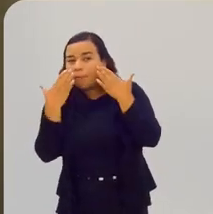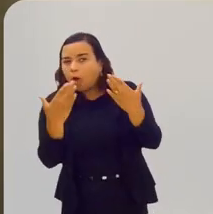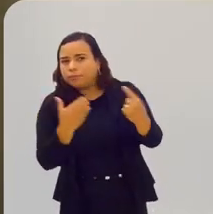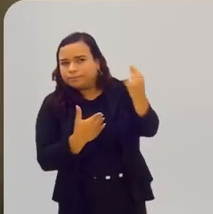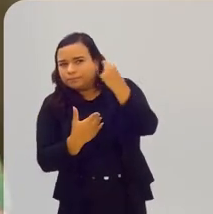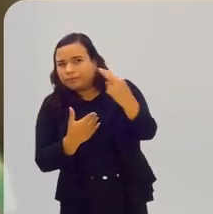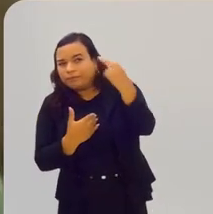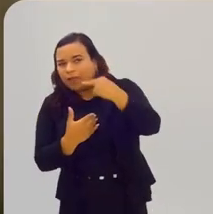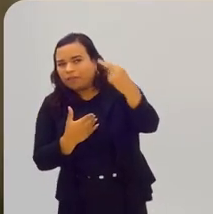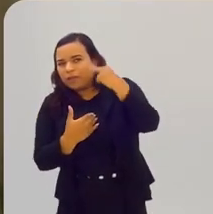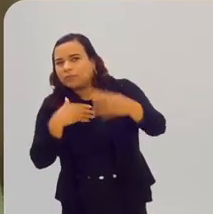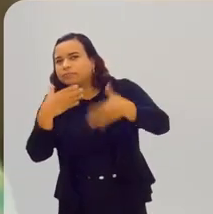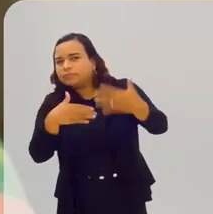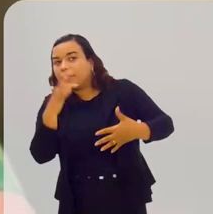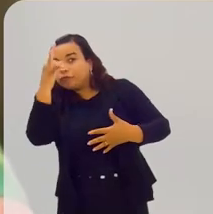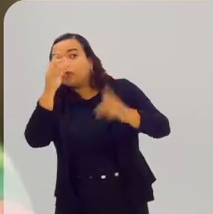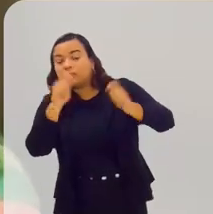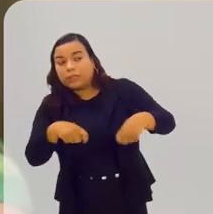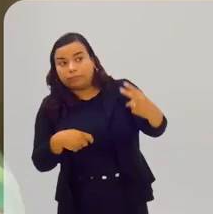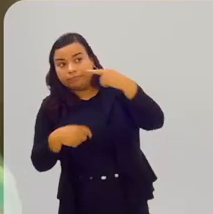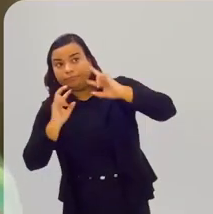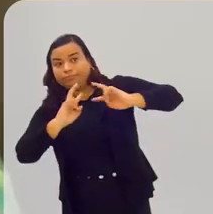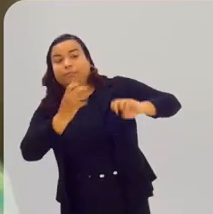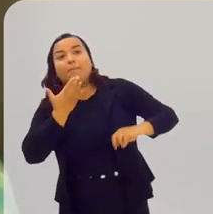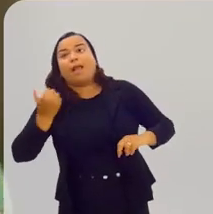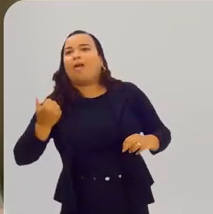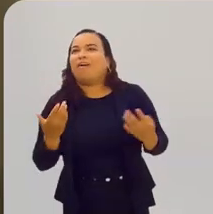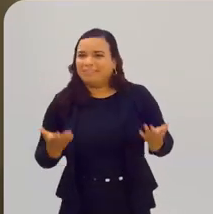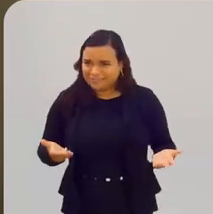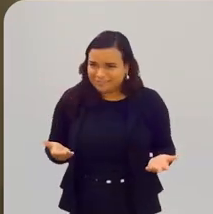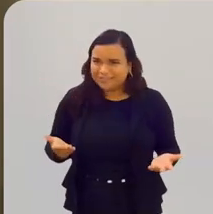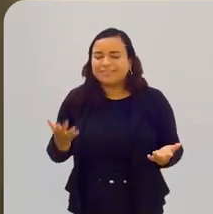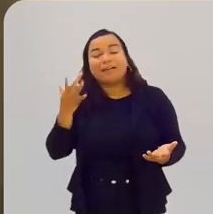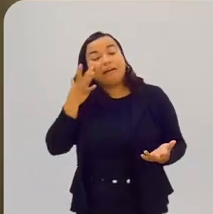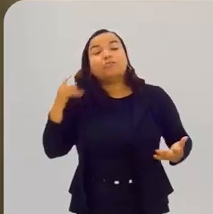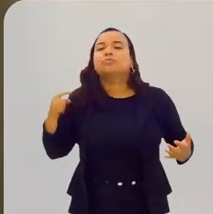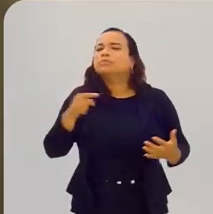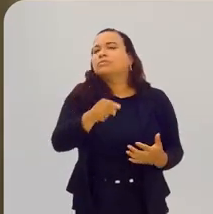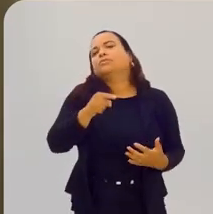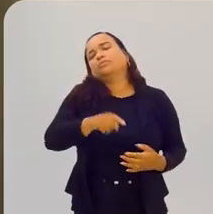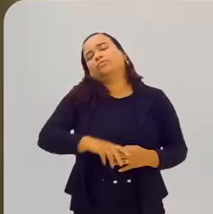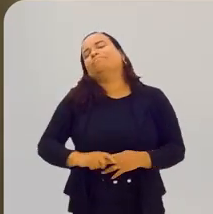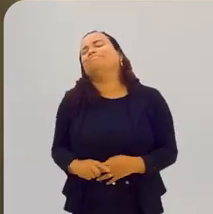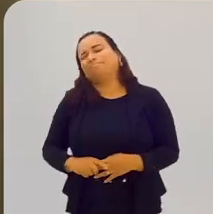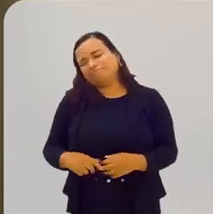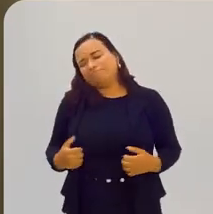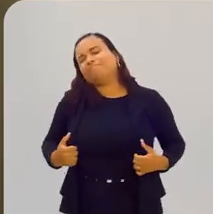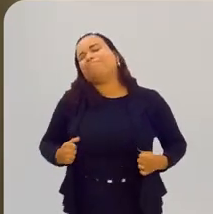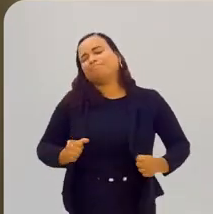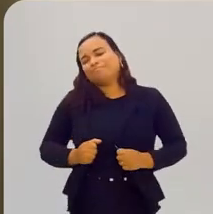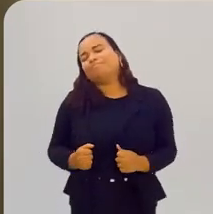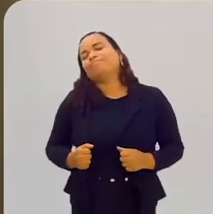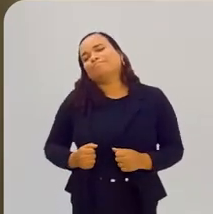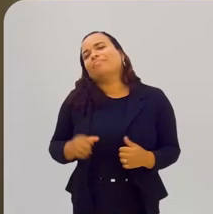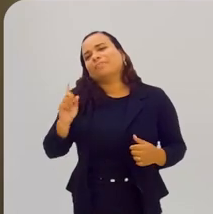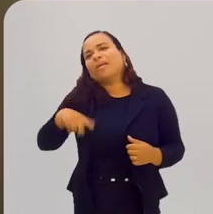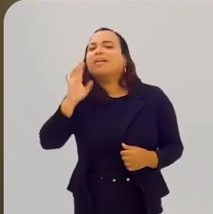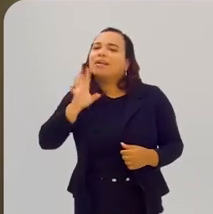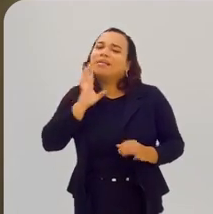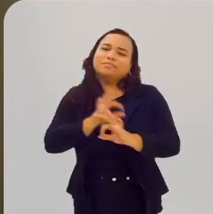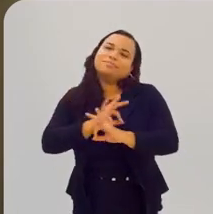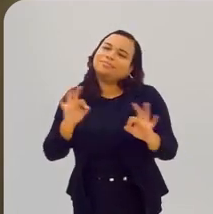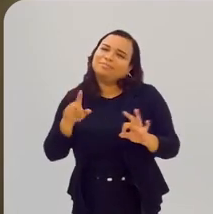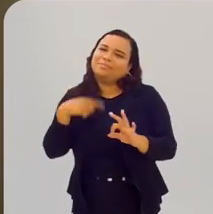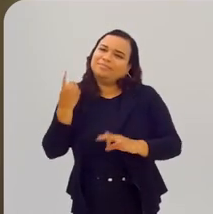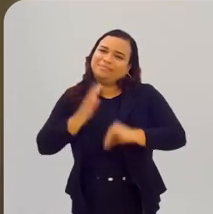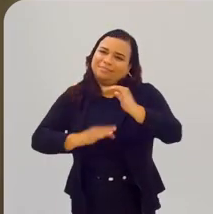aqui aqui no futuro Pode ser que a gente se entenda um pouco melhor então eu acho que isso daí é uma coisa é uma é uma